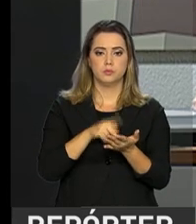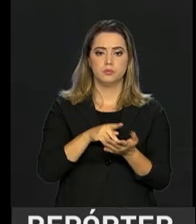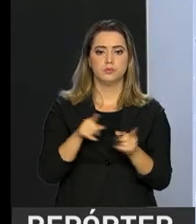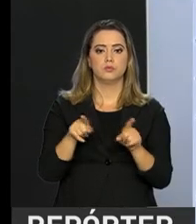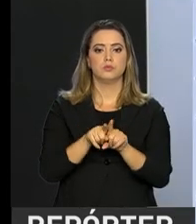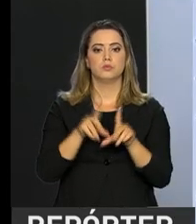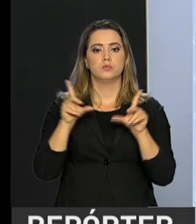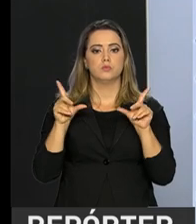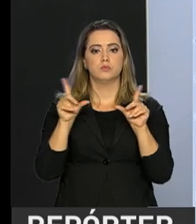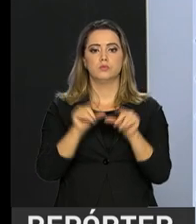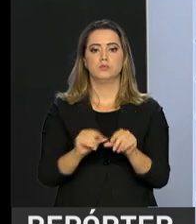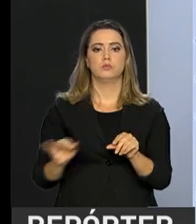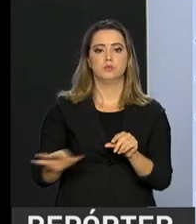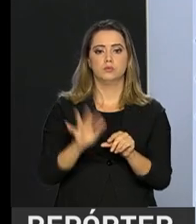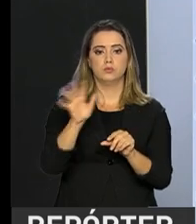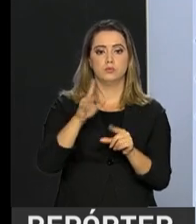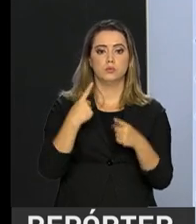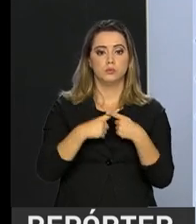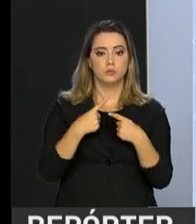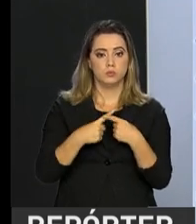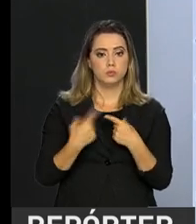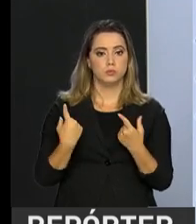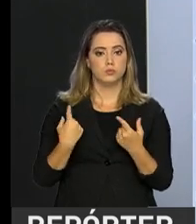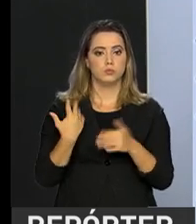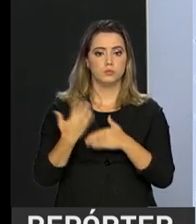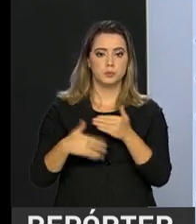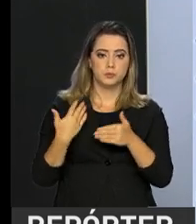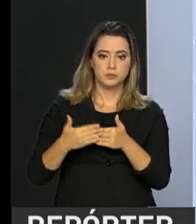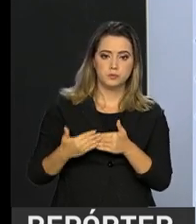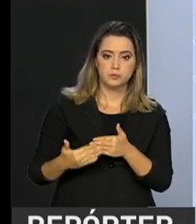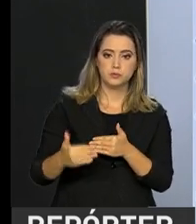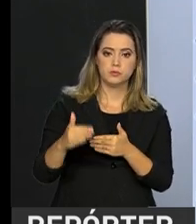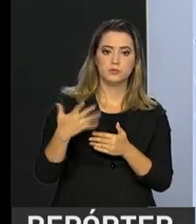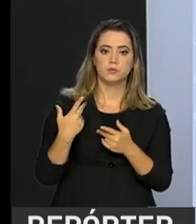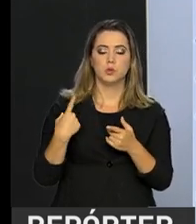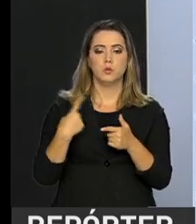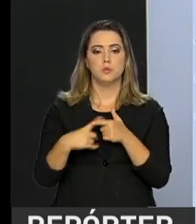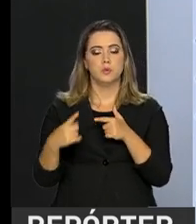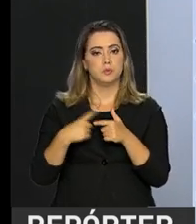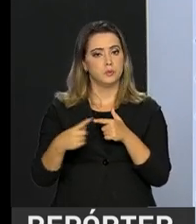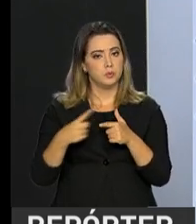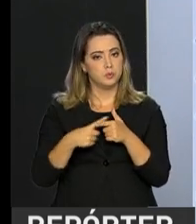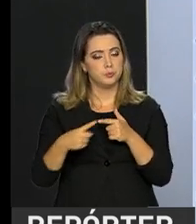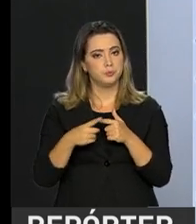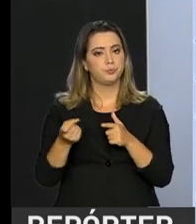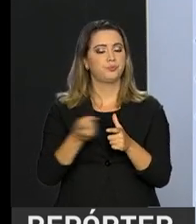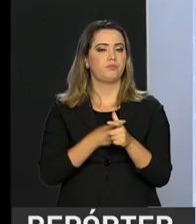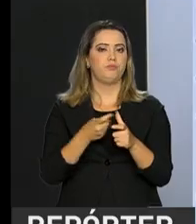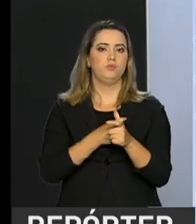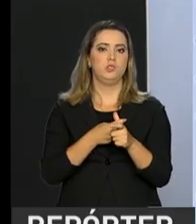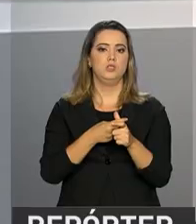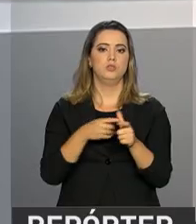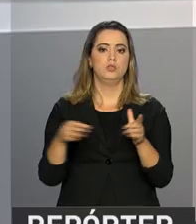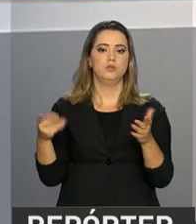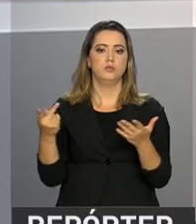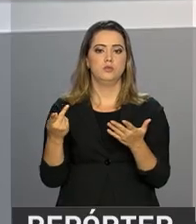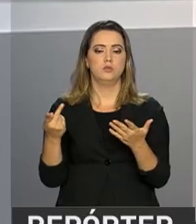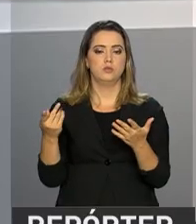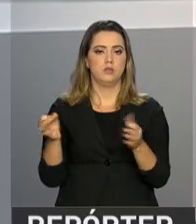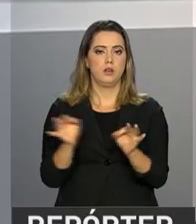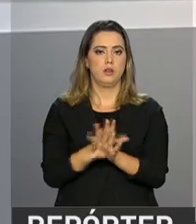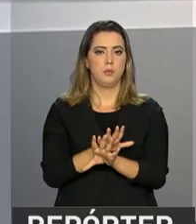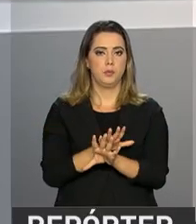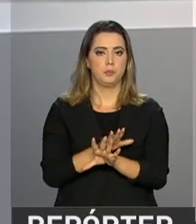a queda da inflação e até porque a trajetória de sustentabilidade da dívida pública foi quebrado o